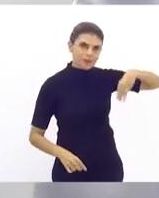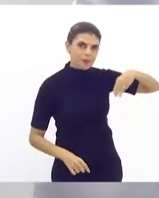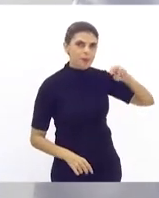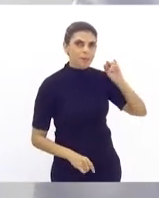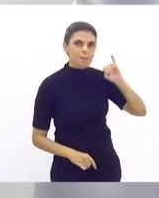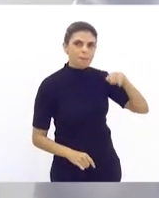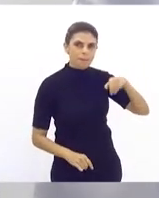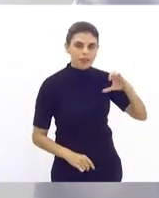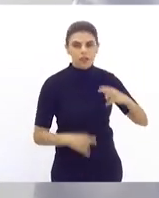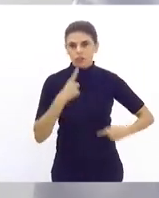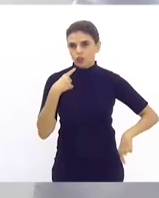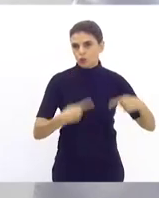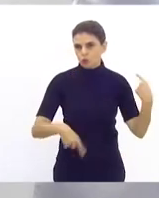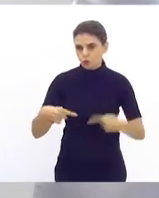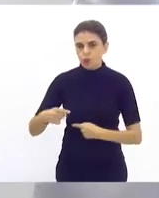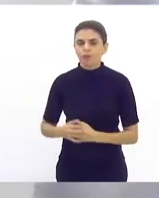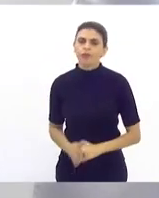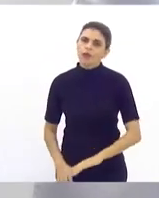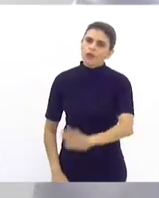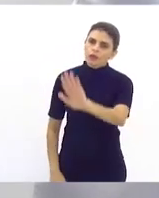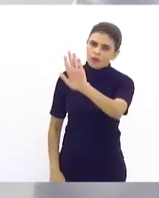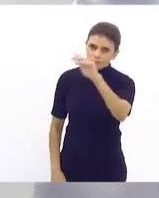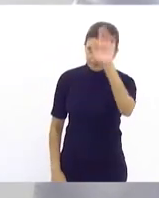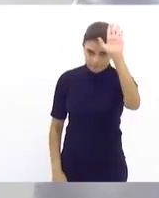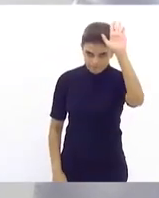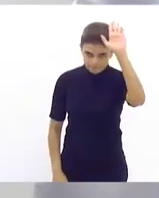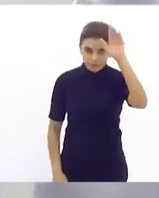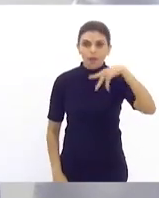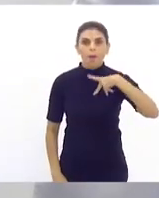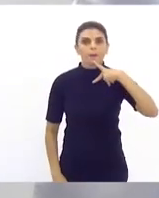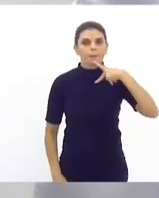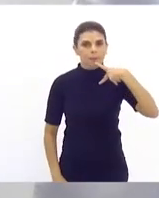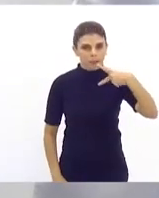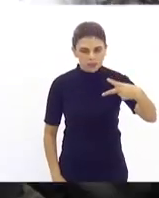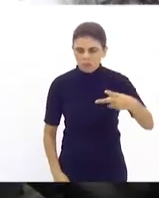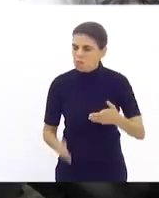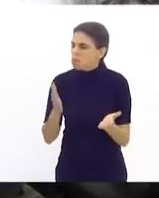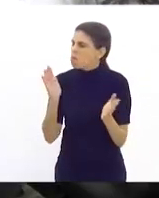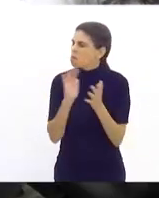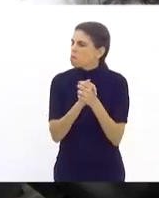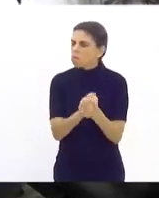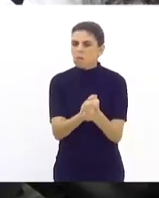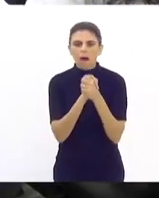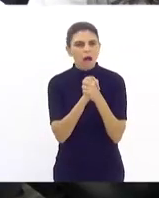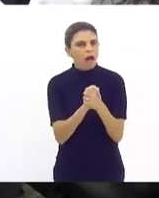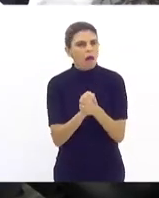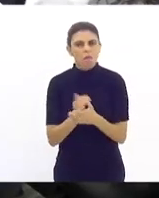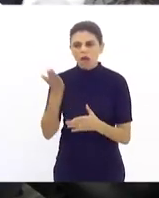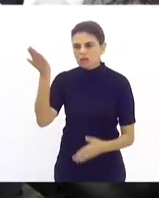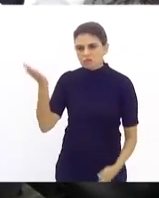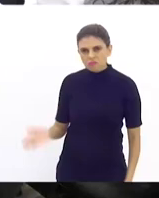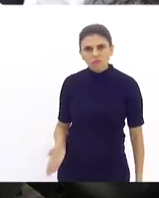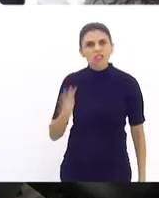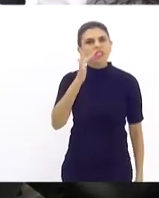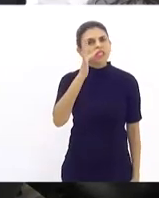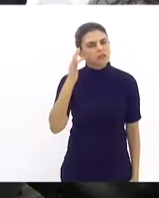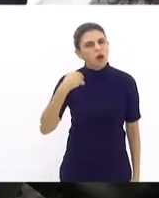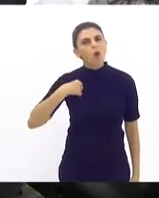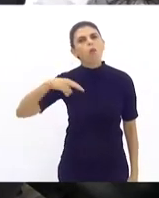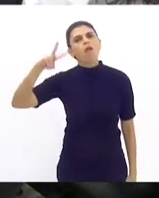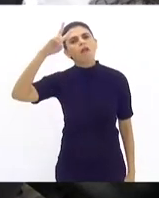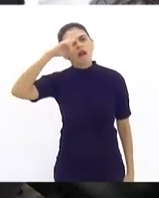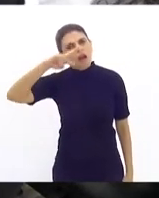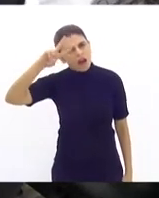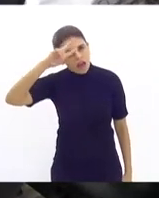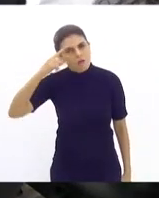Em discussão. Senhor presidente, ótima iniciativa do Serafini. Eu me reporto aqui